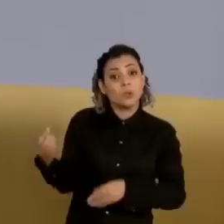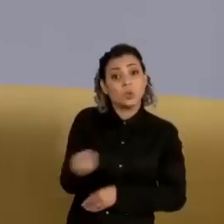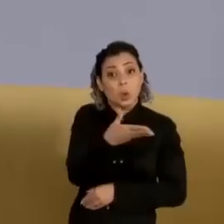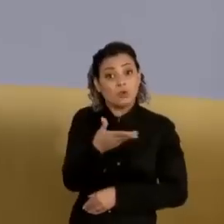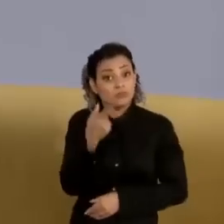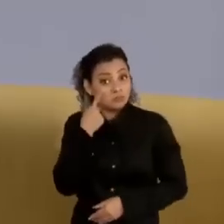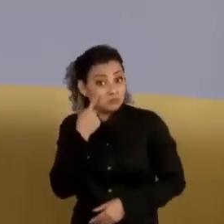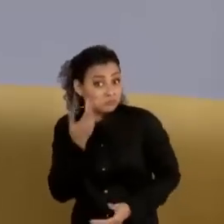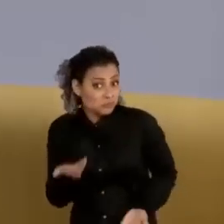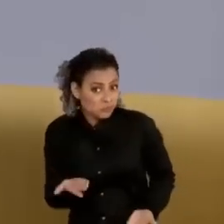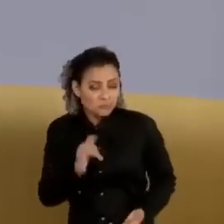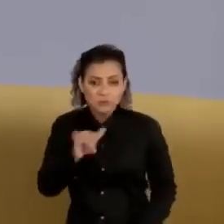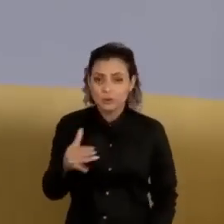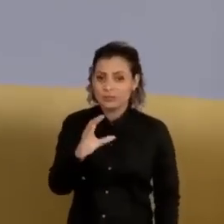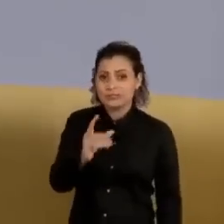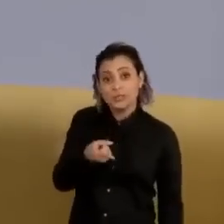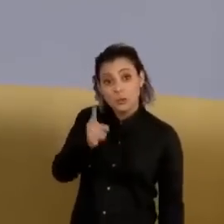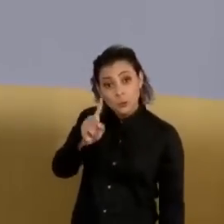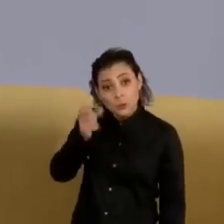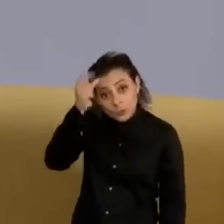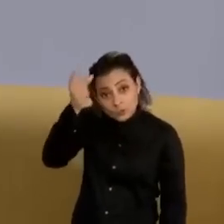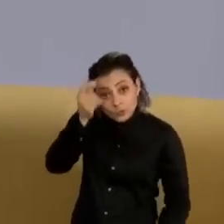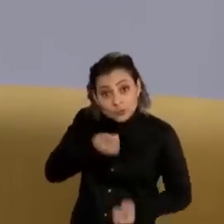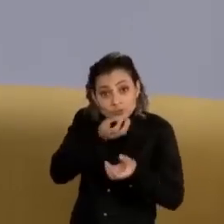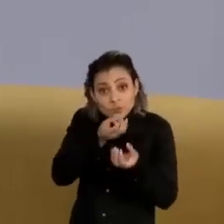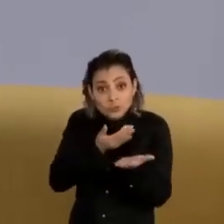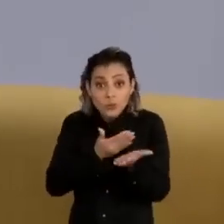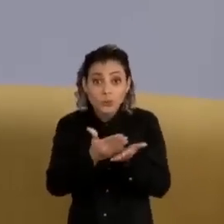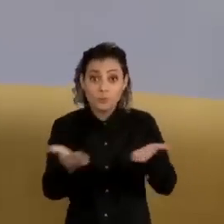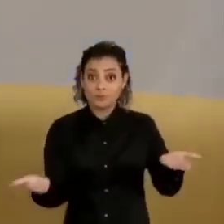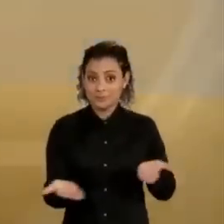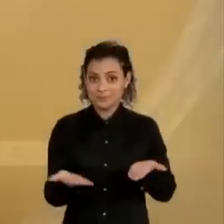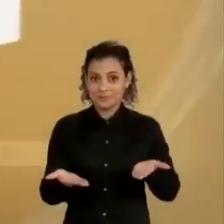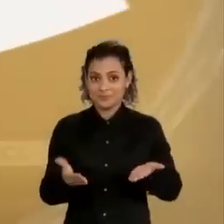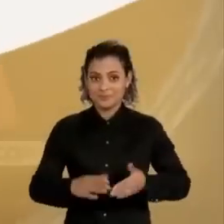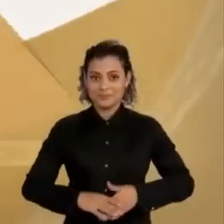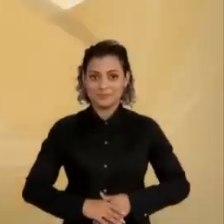eleições. JC1 Cultura de Informação começa agora.